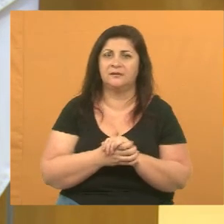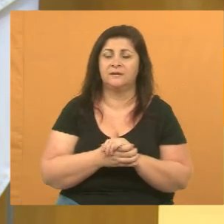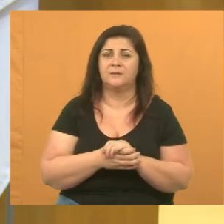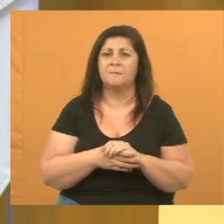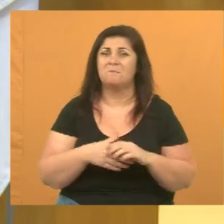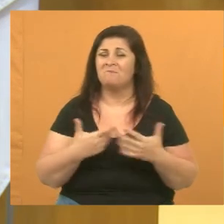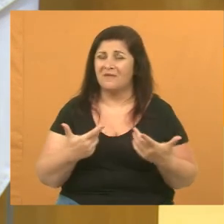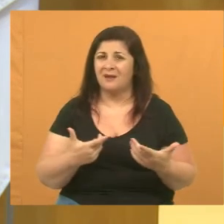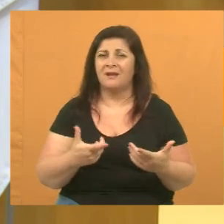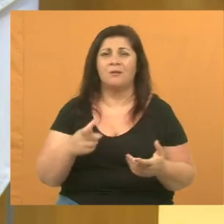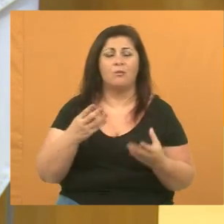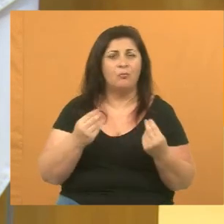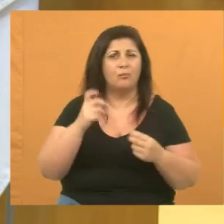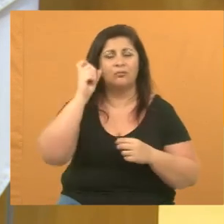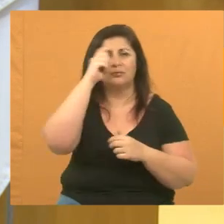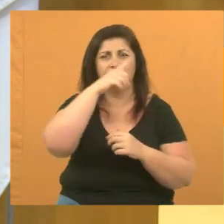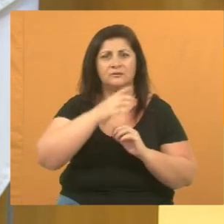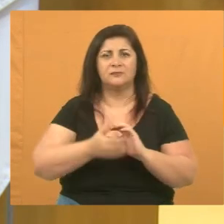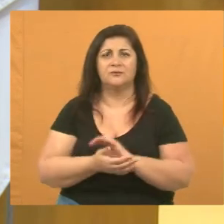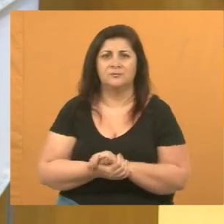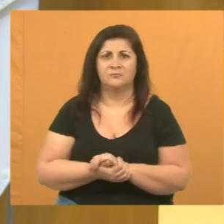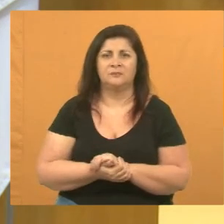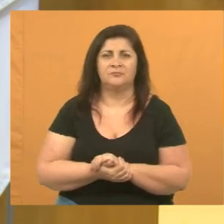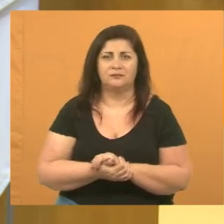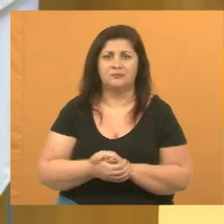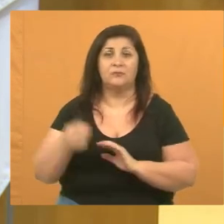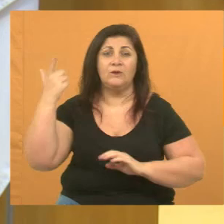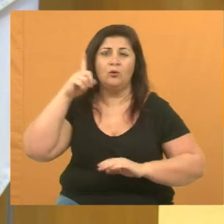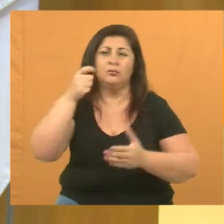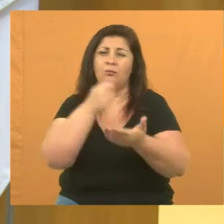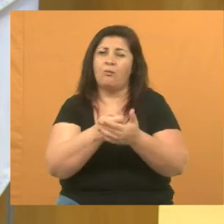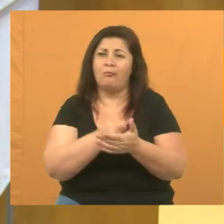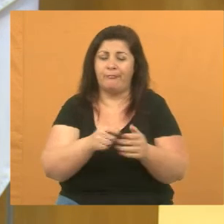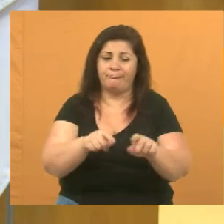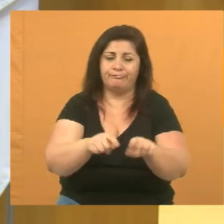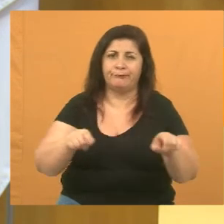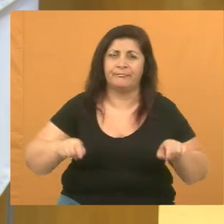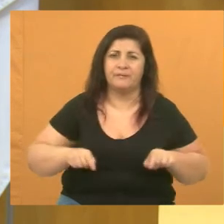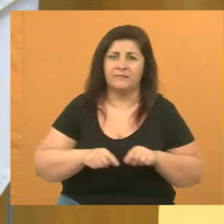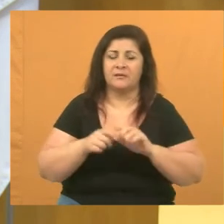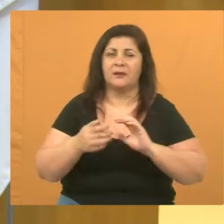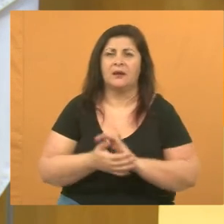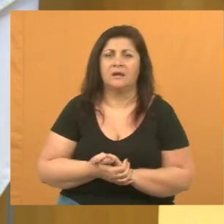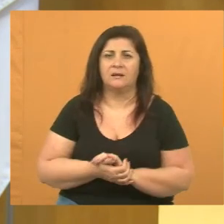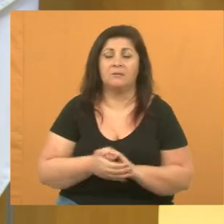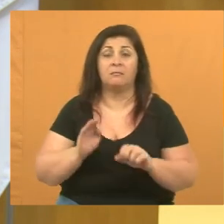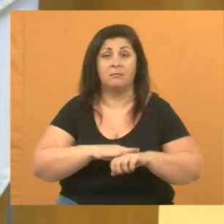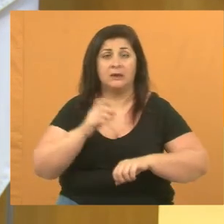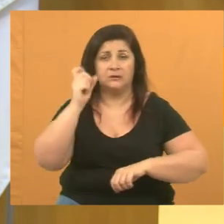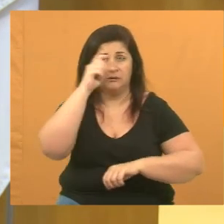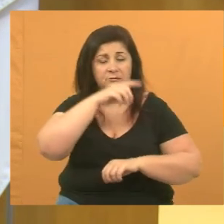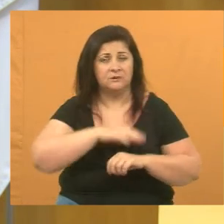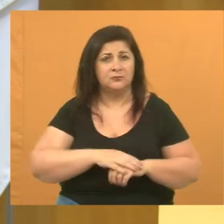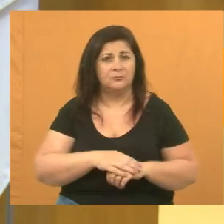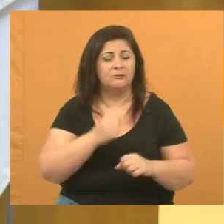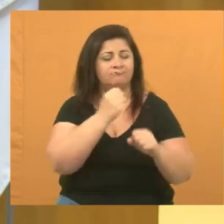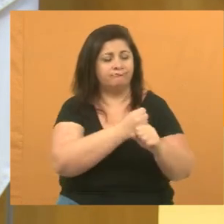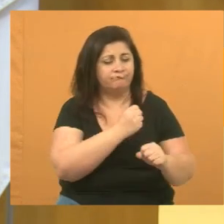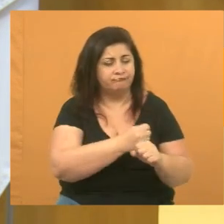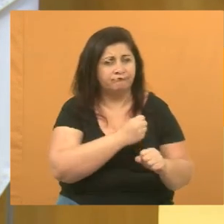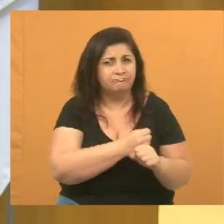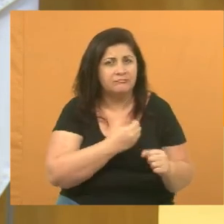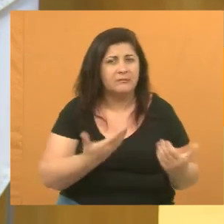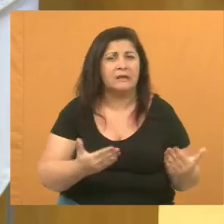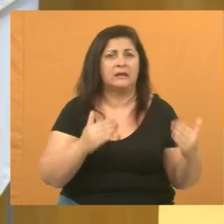situação é muito difícil para que você consiga comprar o seu pedacinho de chão, e mais difícil ainda para você construir